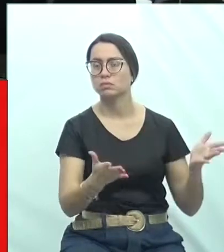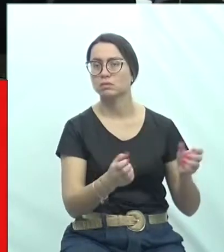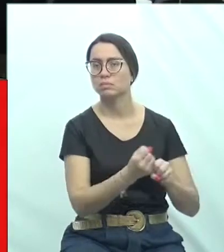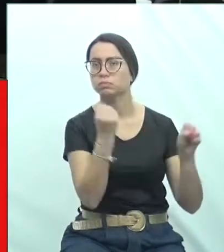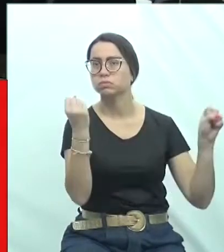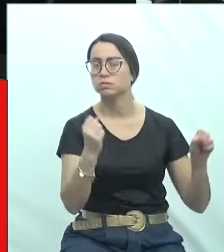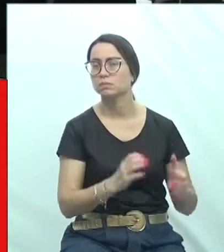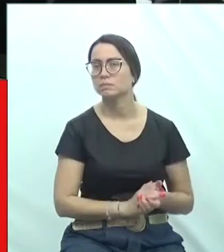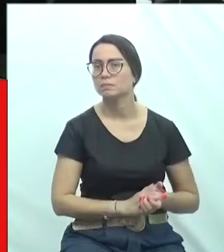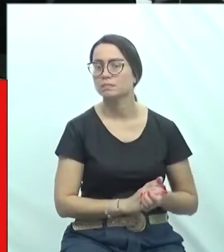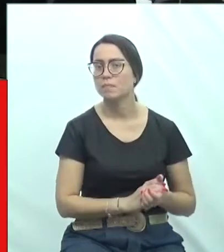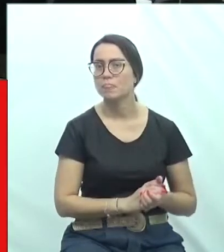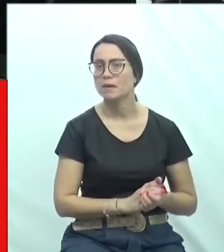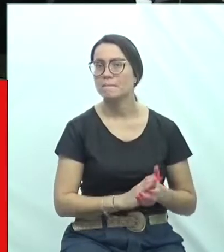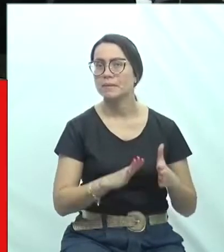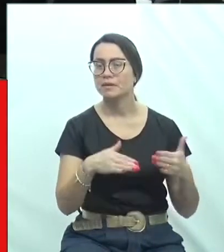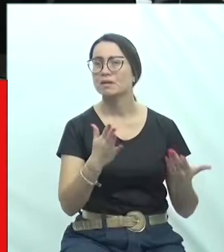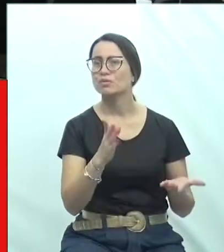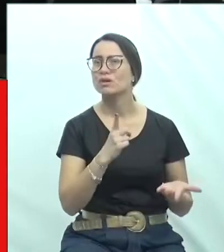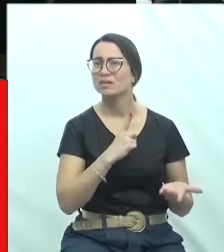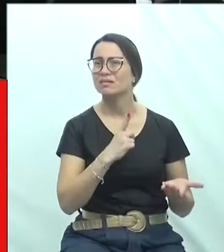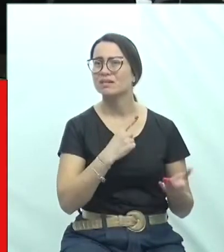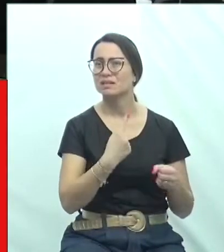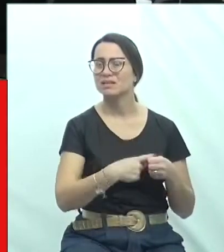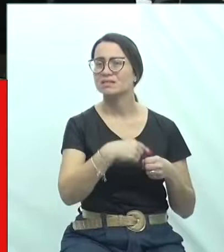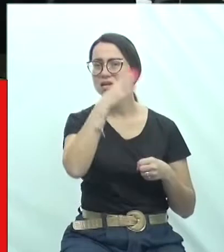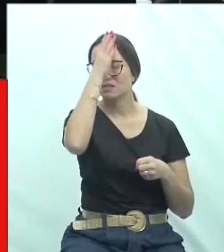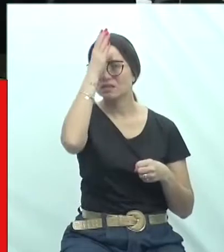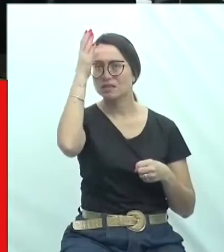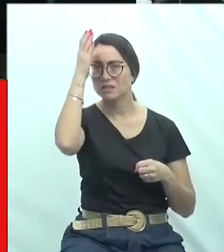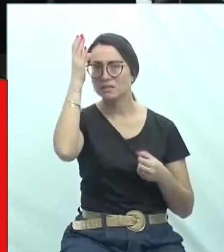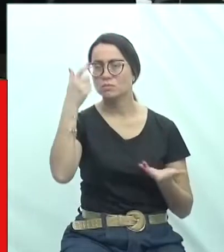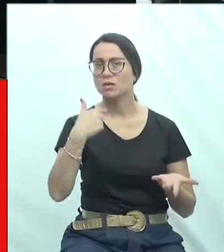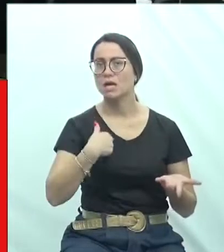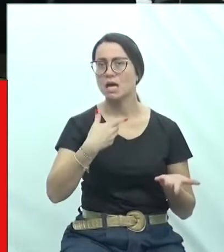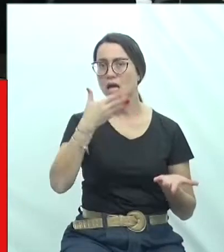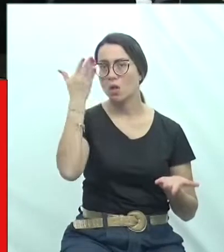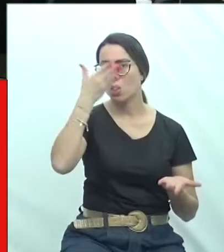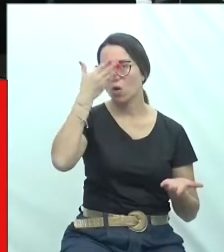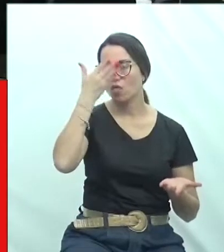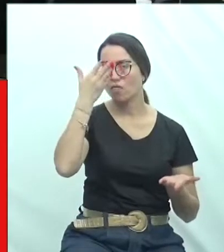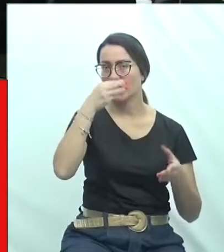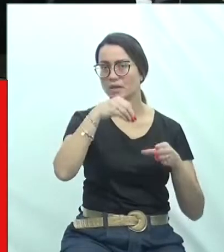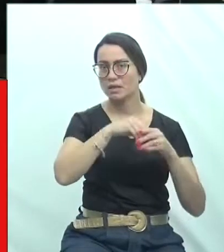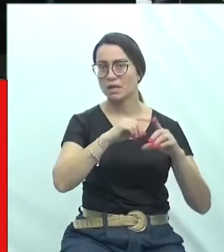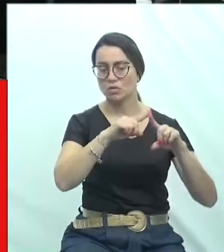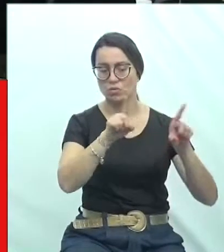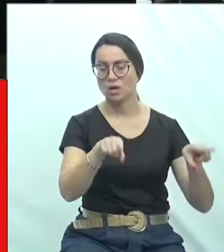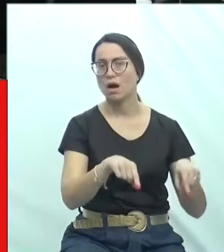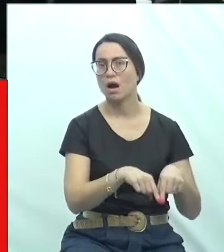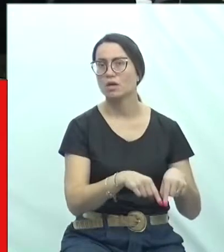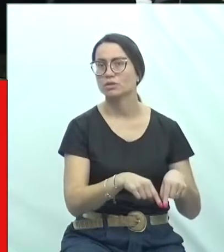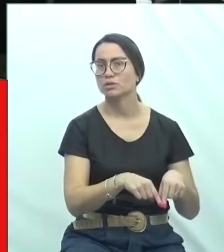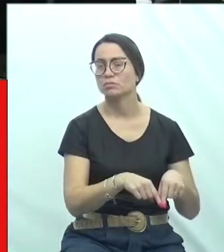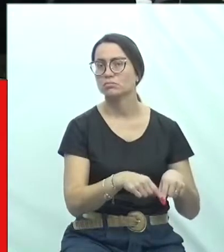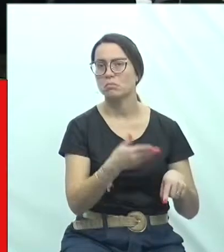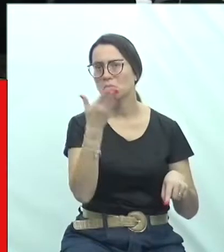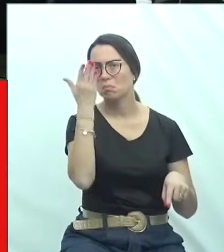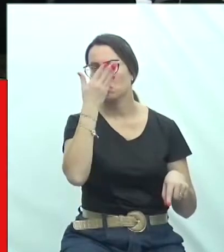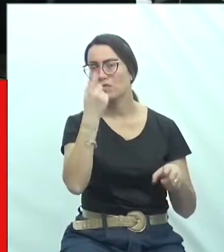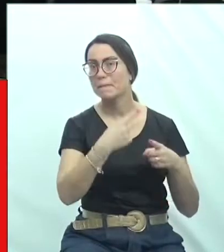rede da Kazan, já no município de Criciúma. Eu não vi dentro da caixa, tá? Mas essa